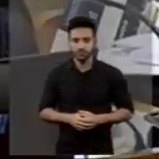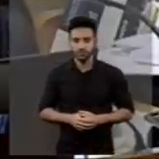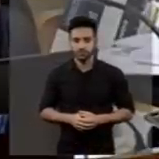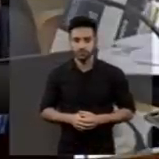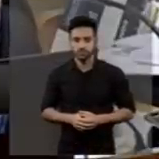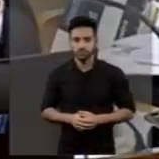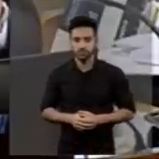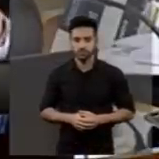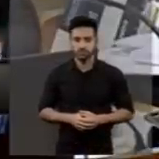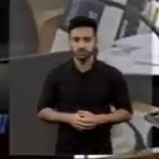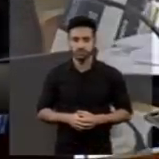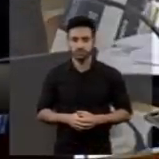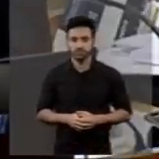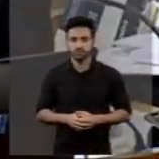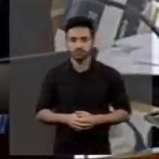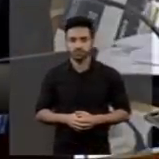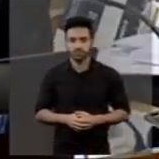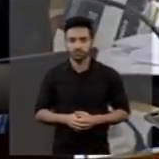o montante.